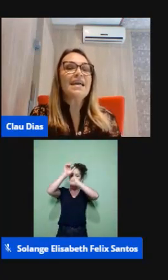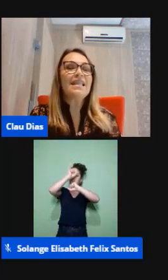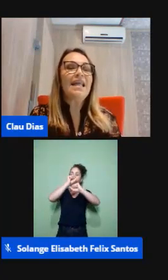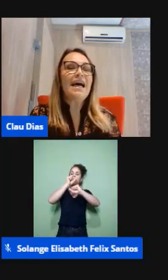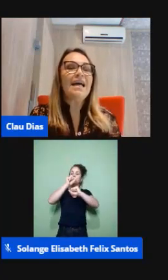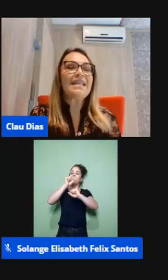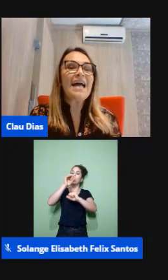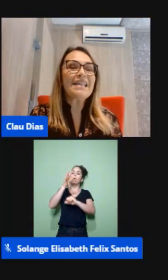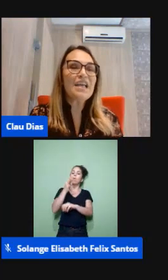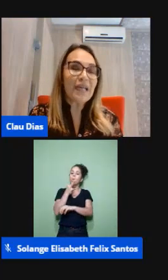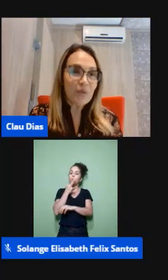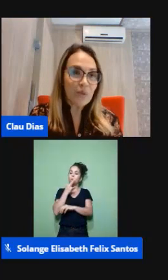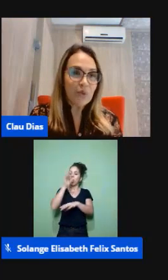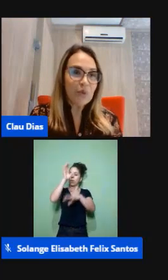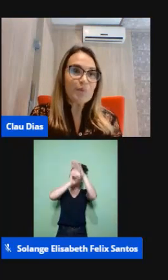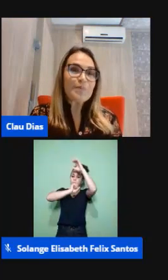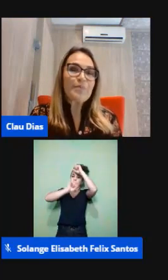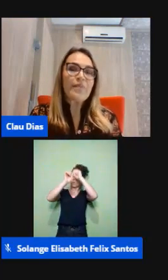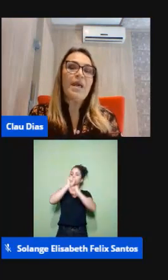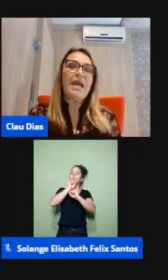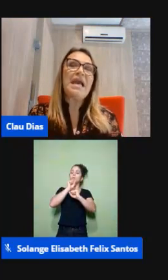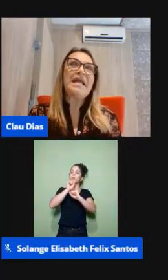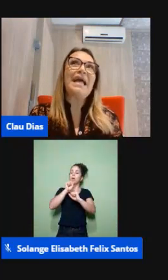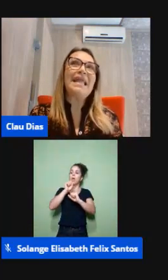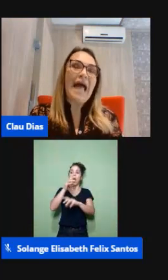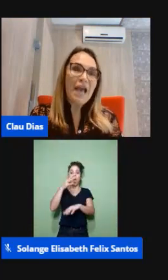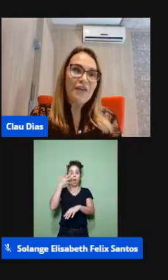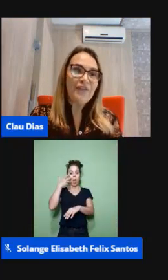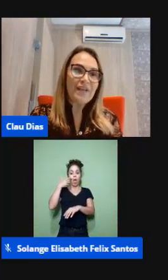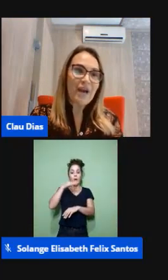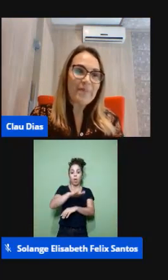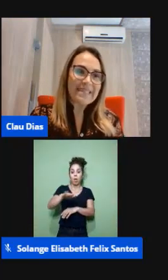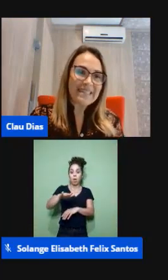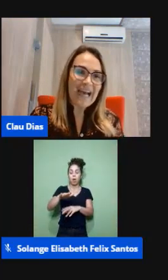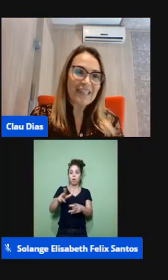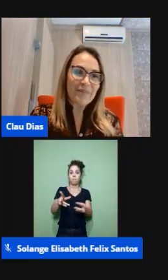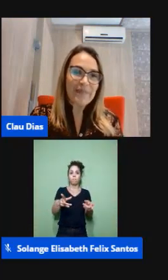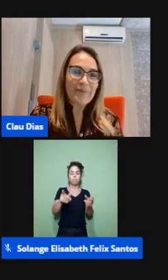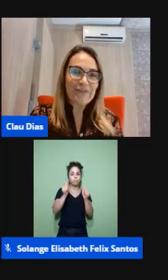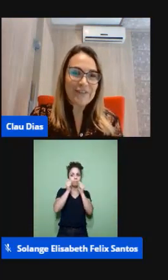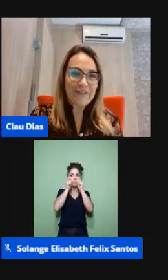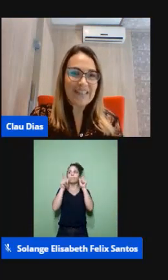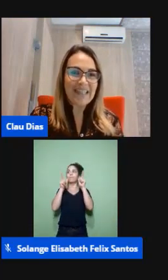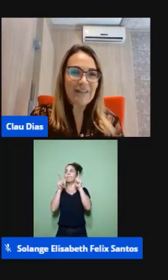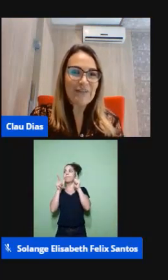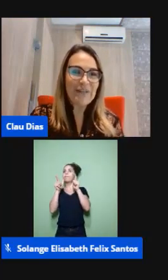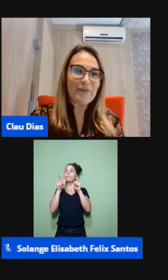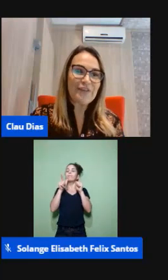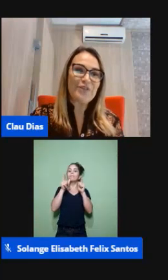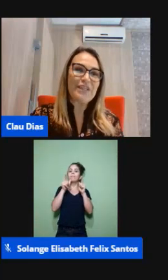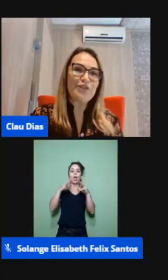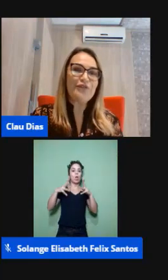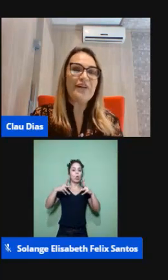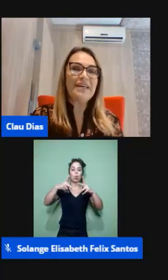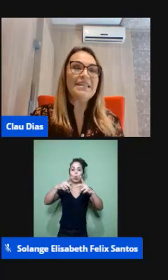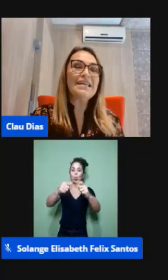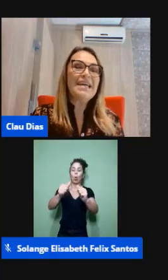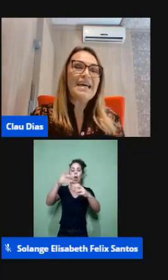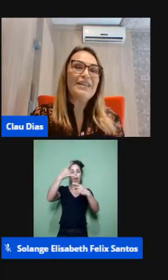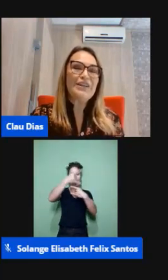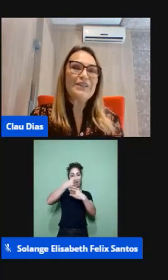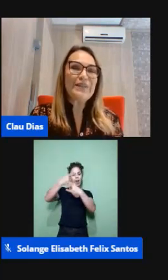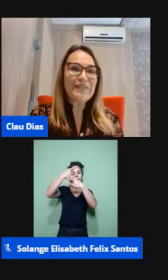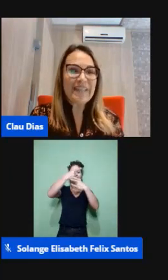criança, ela está atenta a tudo. Na live apresentada pela professora Ana Lu e a professora